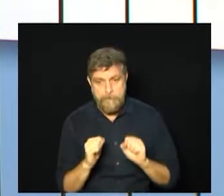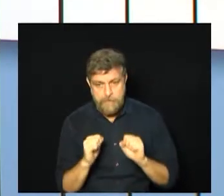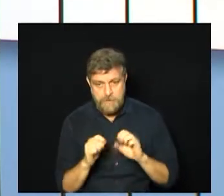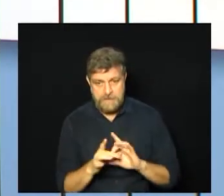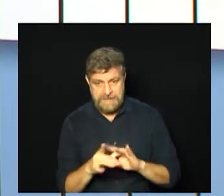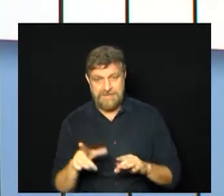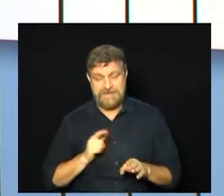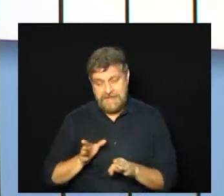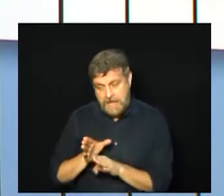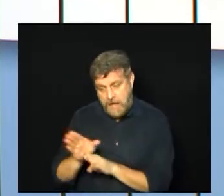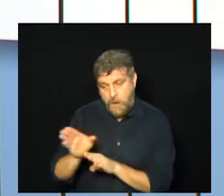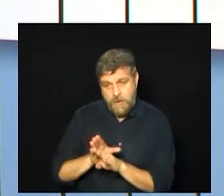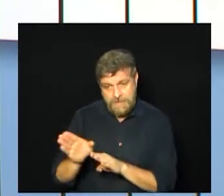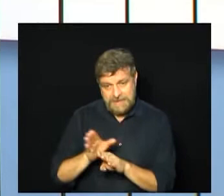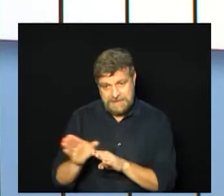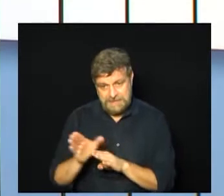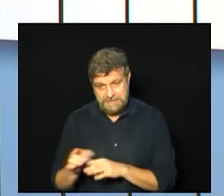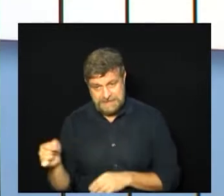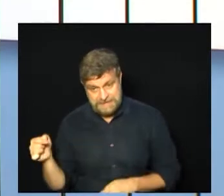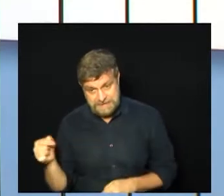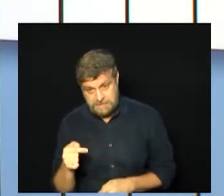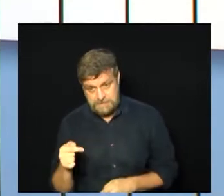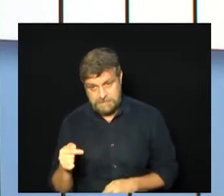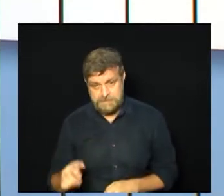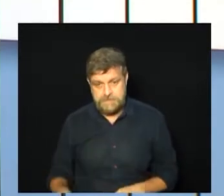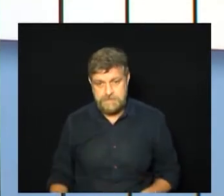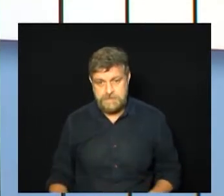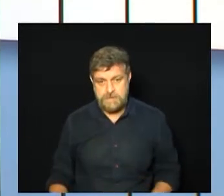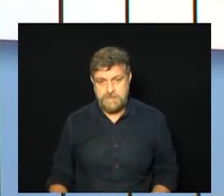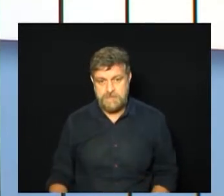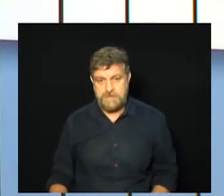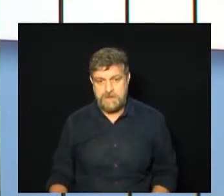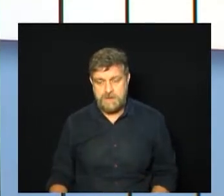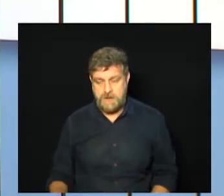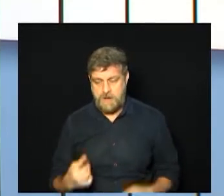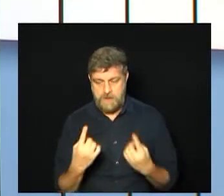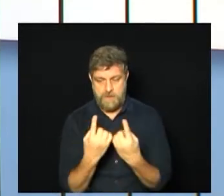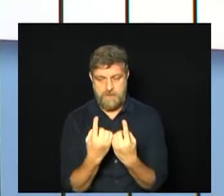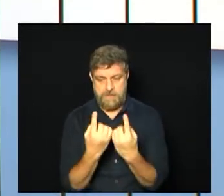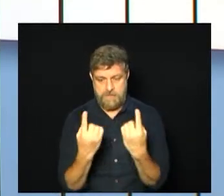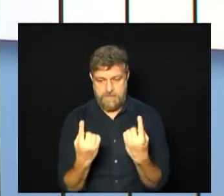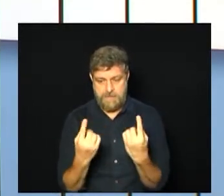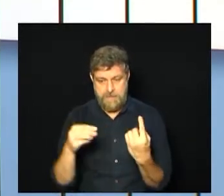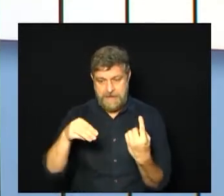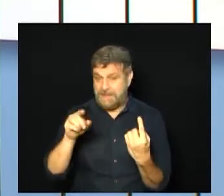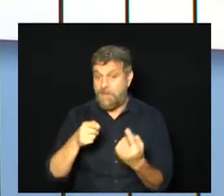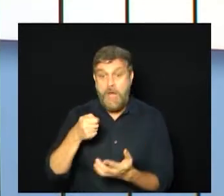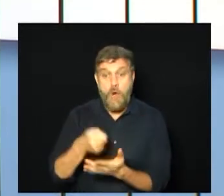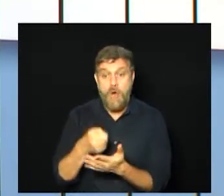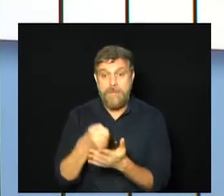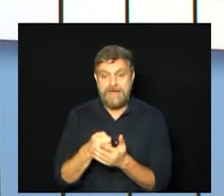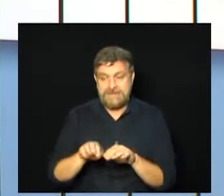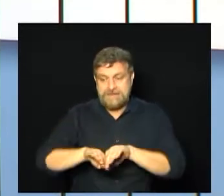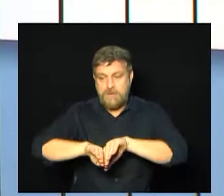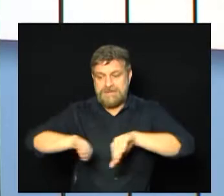a recomendação, isso trata de uma recomendação de 1 metro entre as pessoas, não é exigência. E a gente lembra ainda